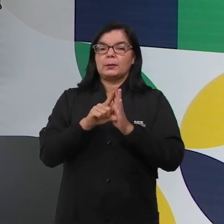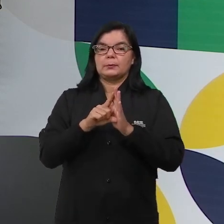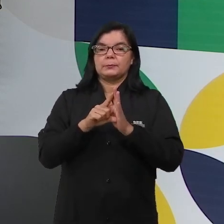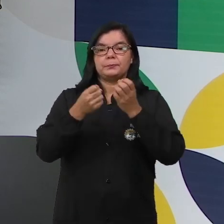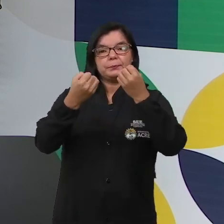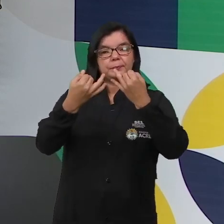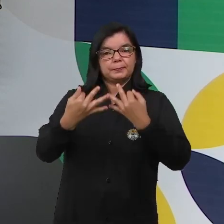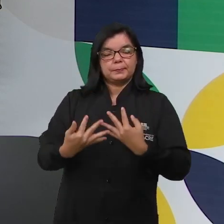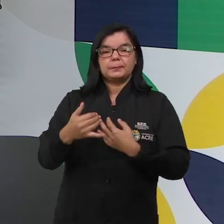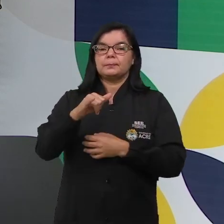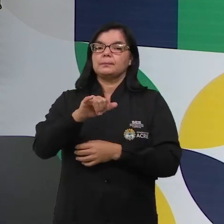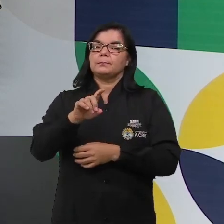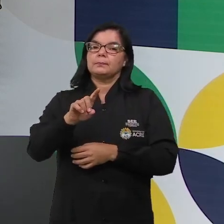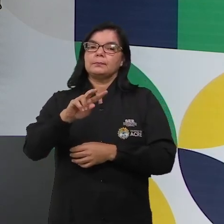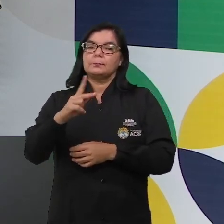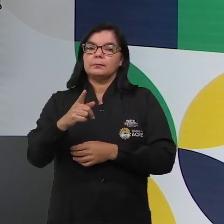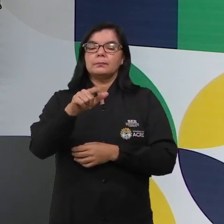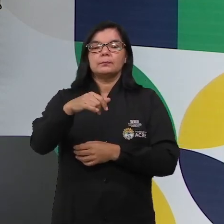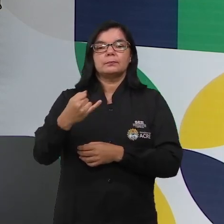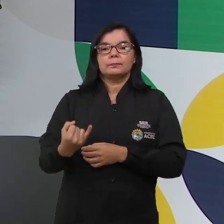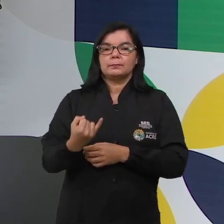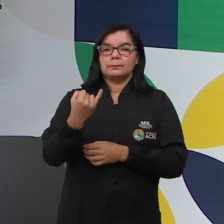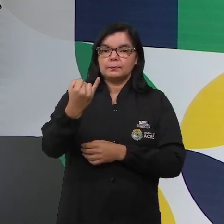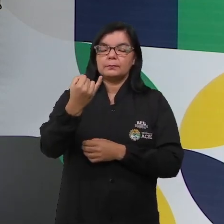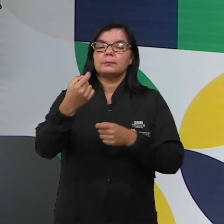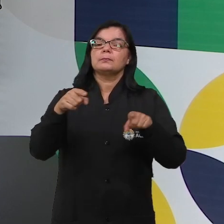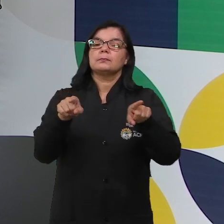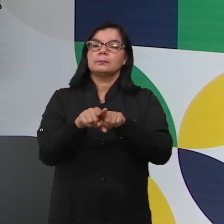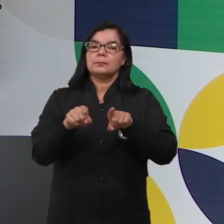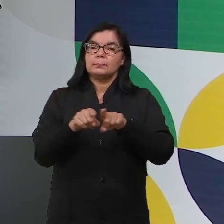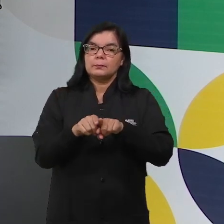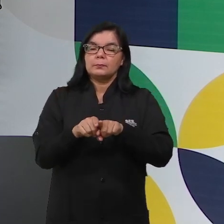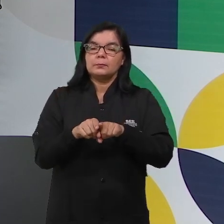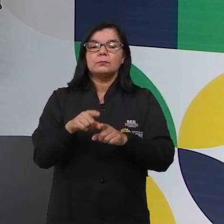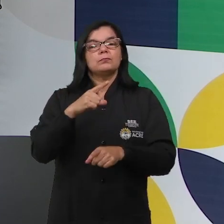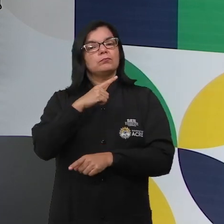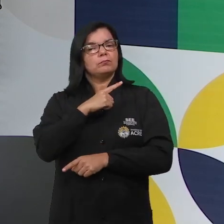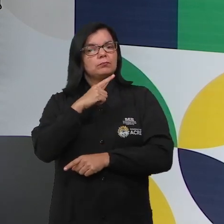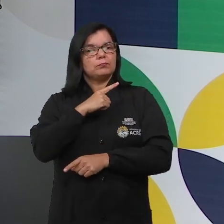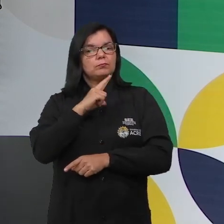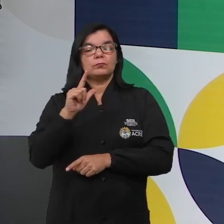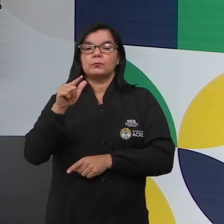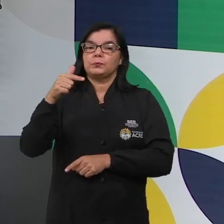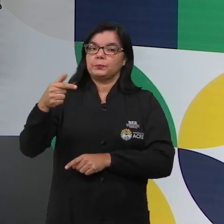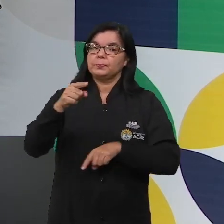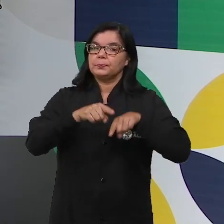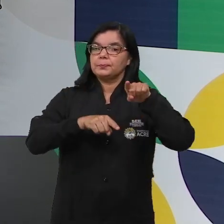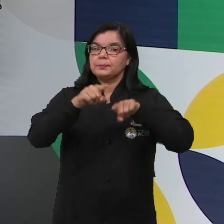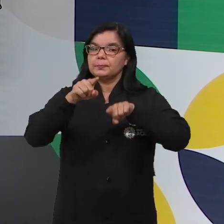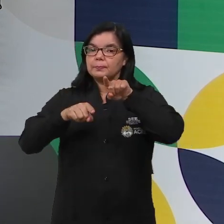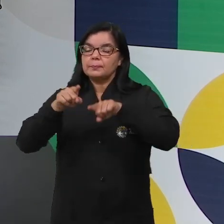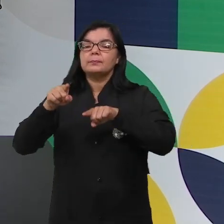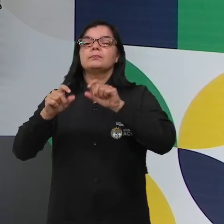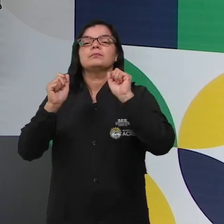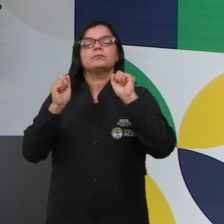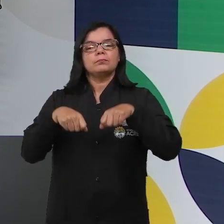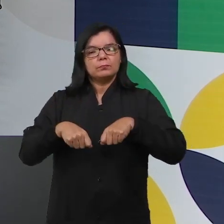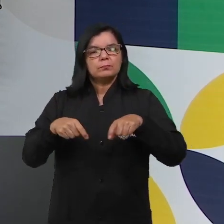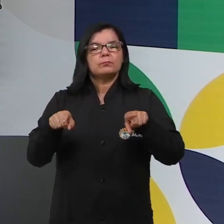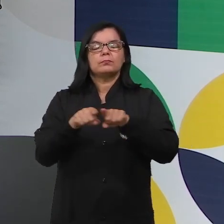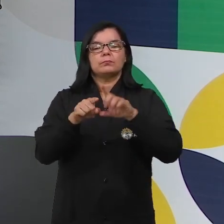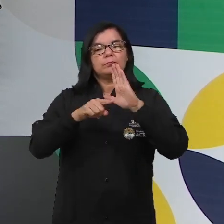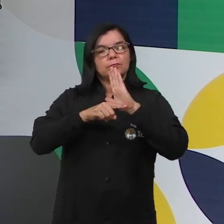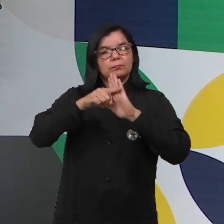de falar do IDH, é importante a gente falar que existem outros índices também que podem medir